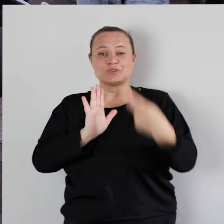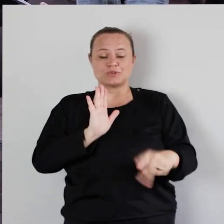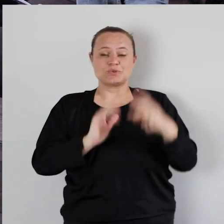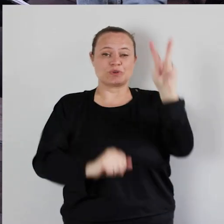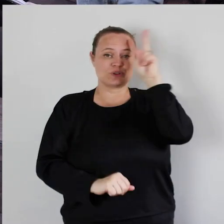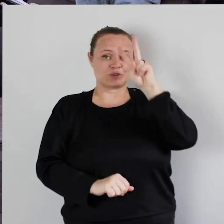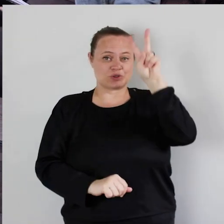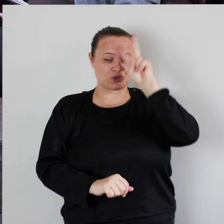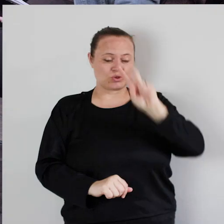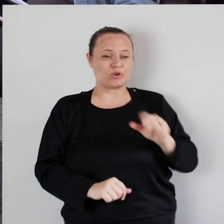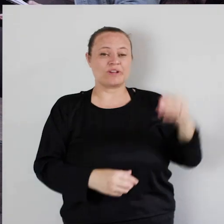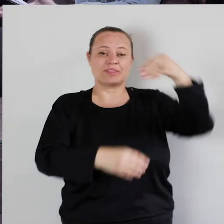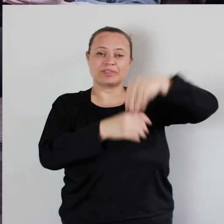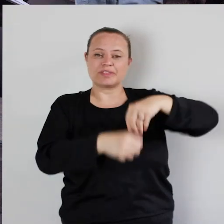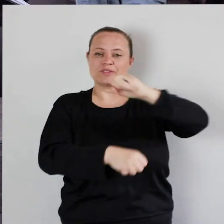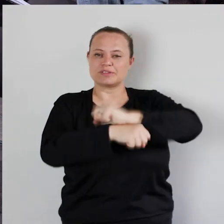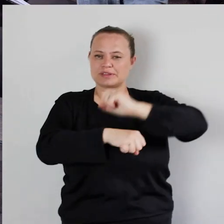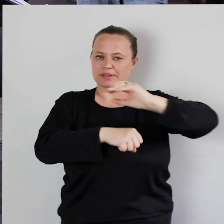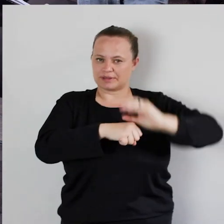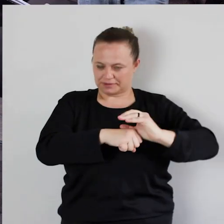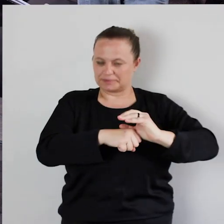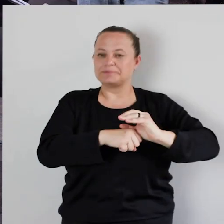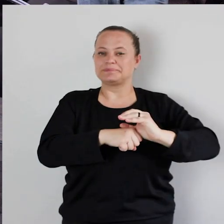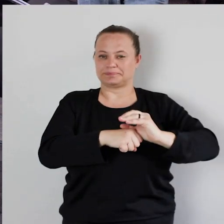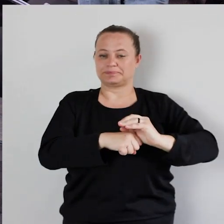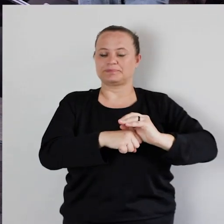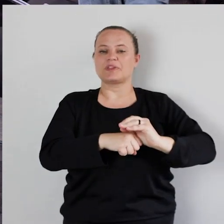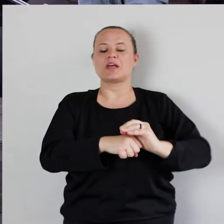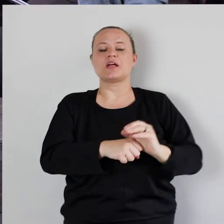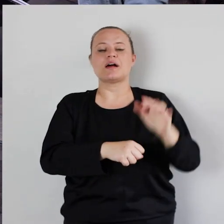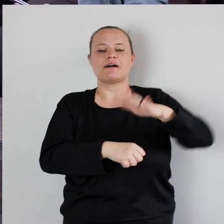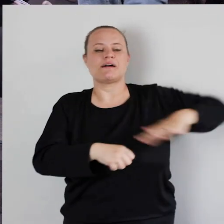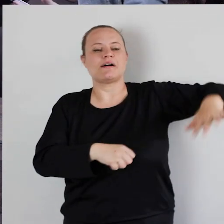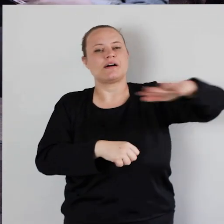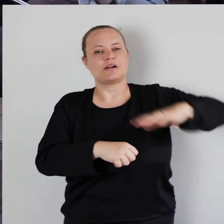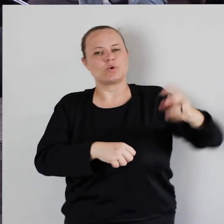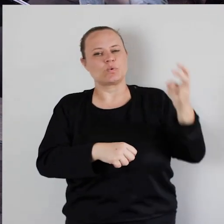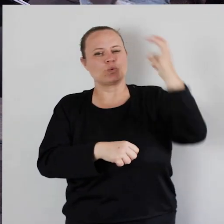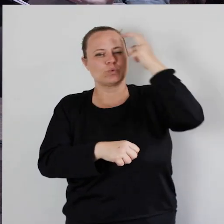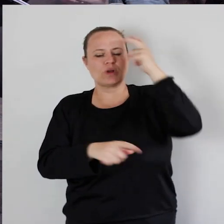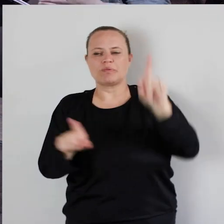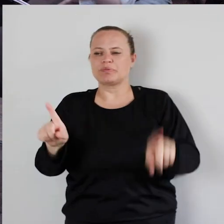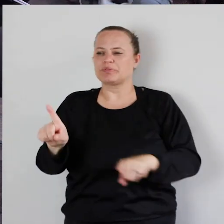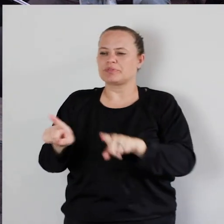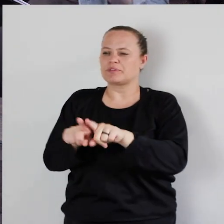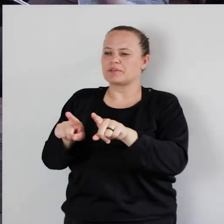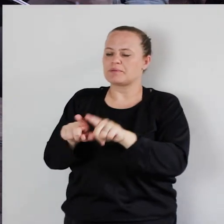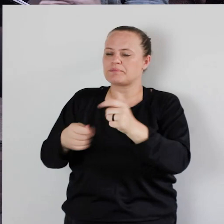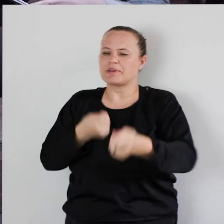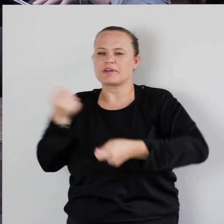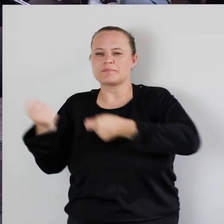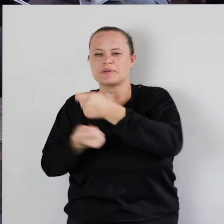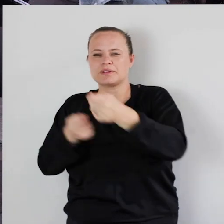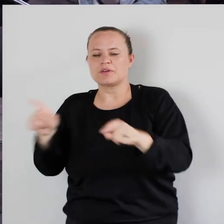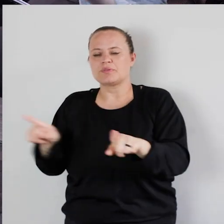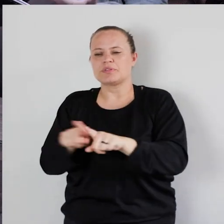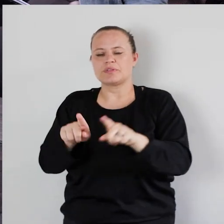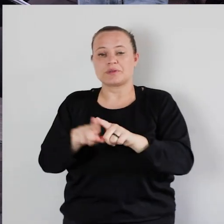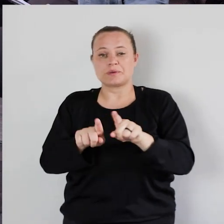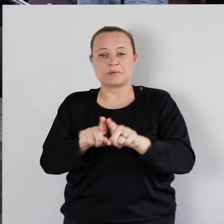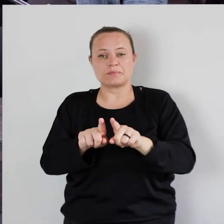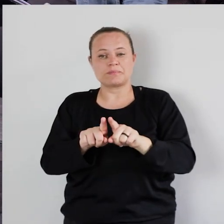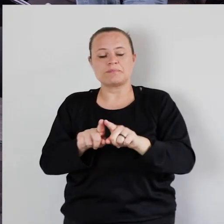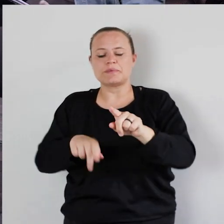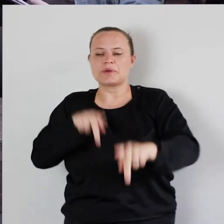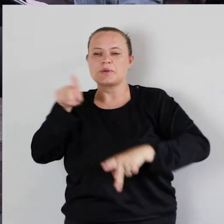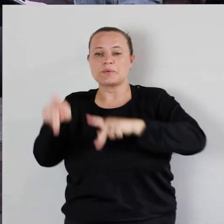pouco e registrar um pouco da tua história e do teu legado aqui em Santa Catarina, que tanto para o setor cultural, administrativo,